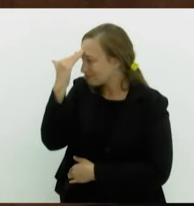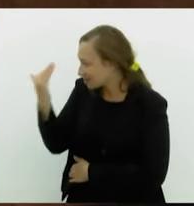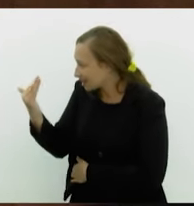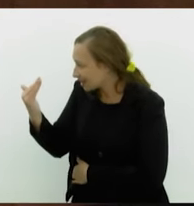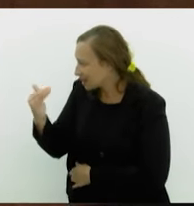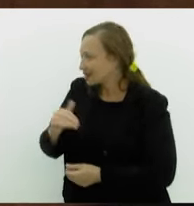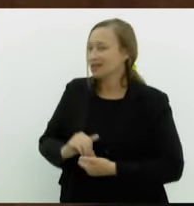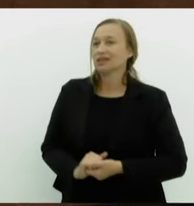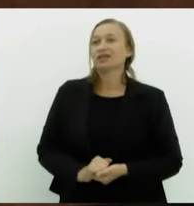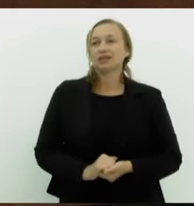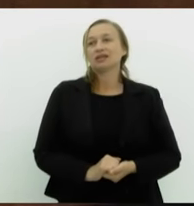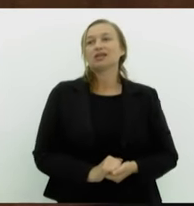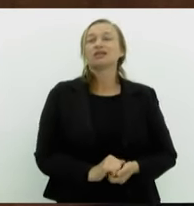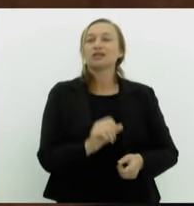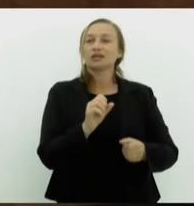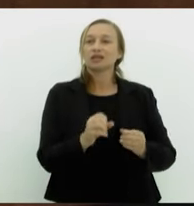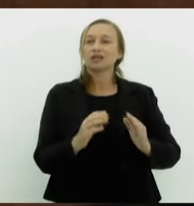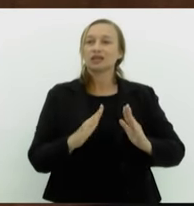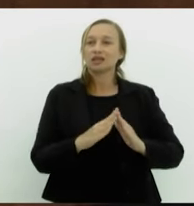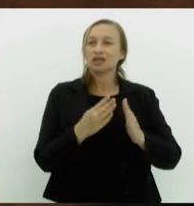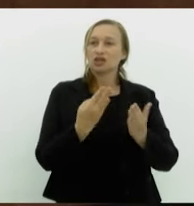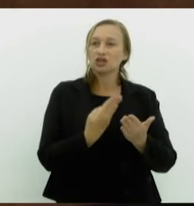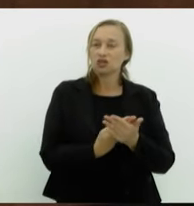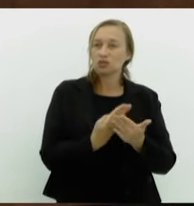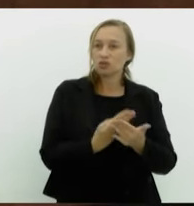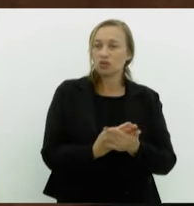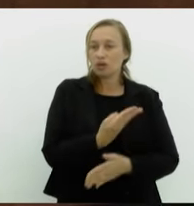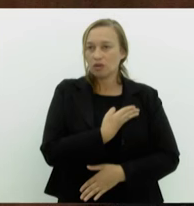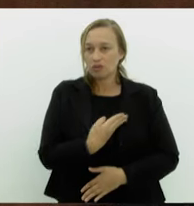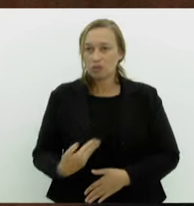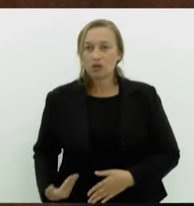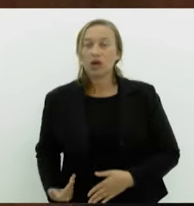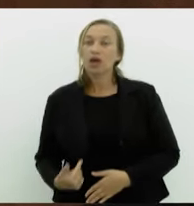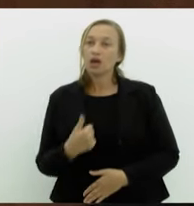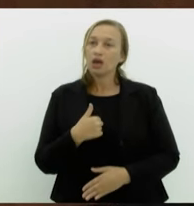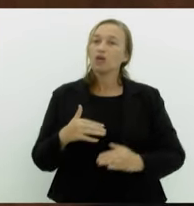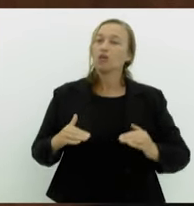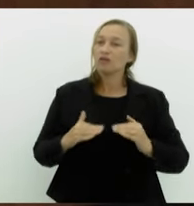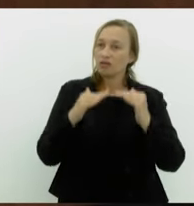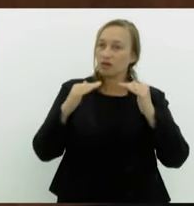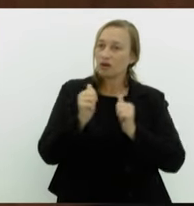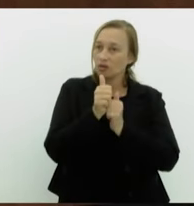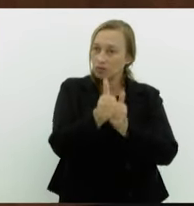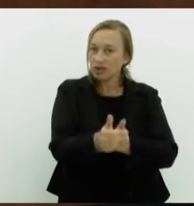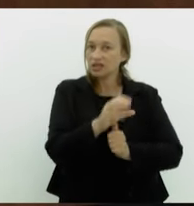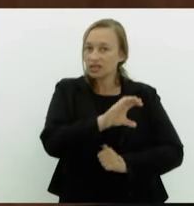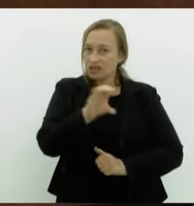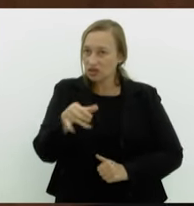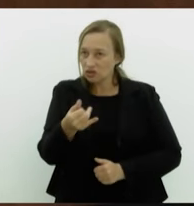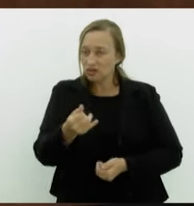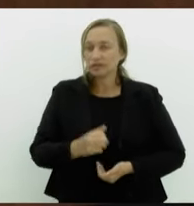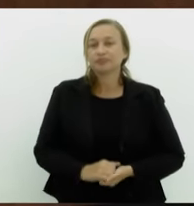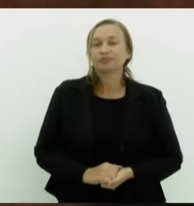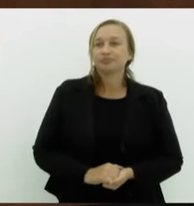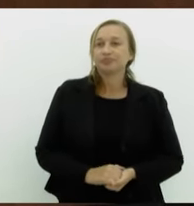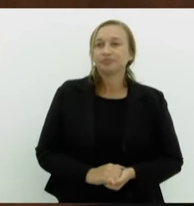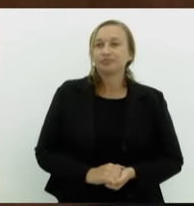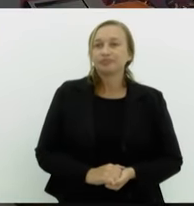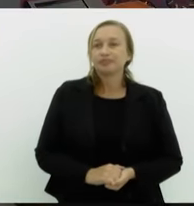ser feito nas escolas públicas. E sou favorável, acompanhando o parecer da CCJ. Oi?